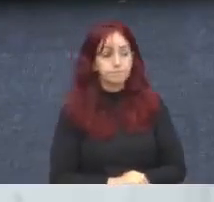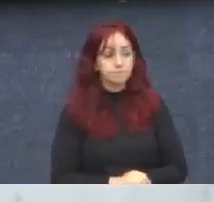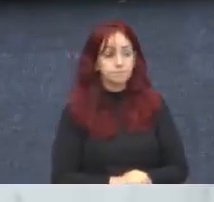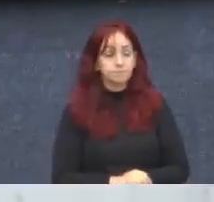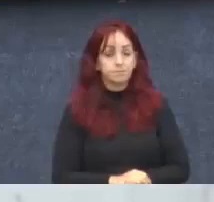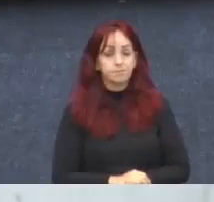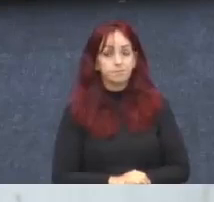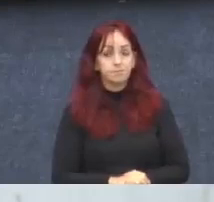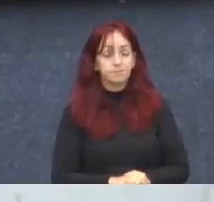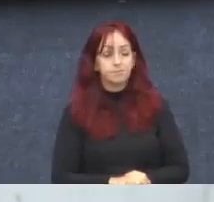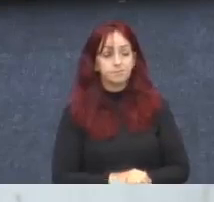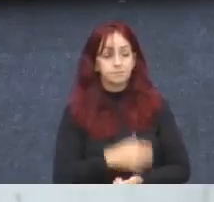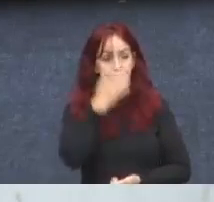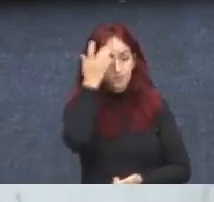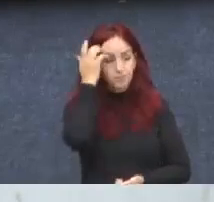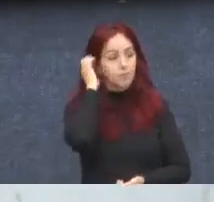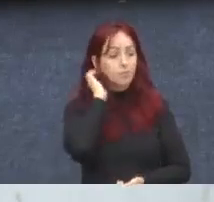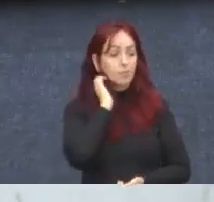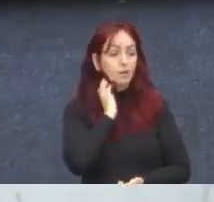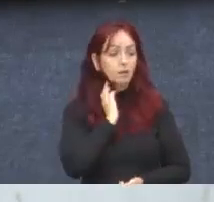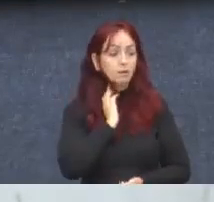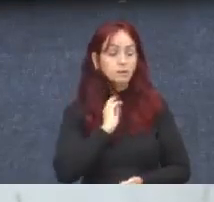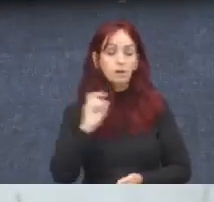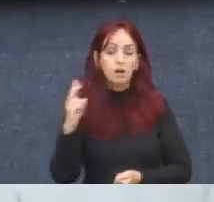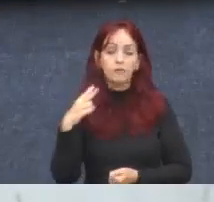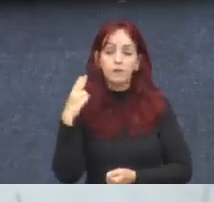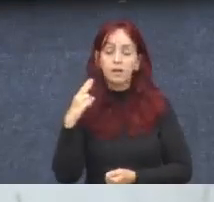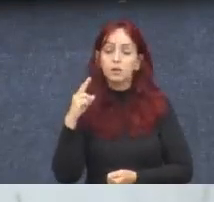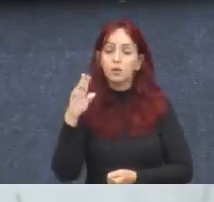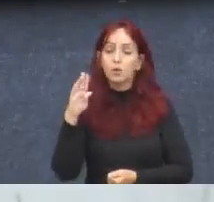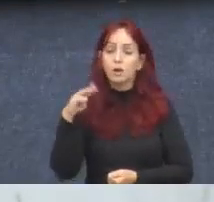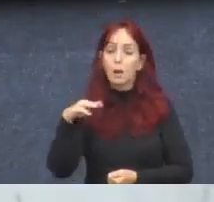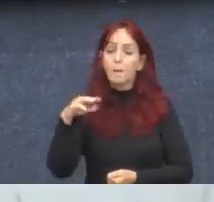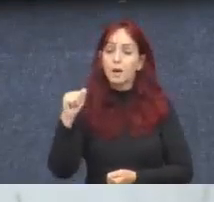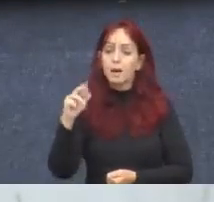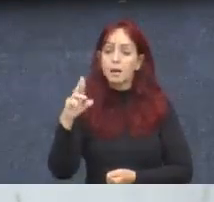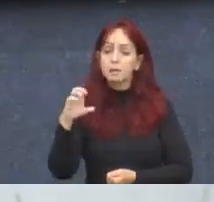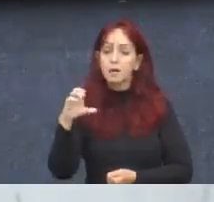vereador. Assuntos gerais, vereadora Marcela Trópia, novo.